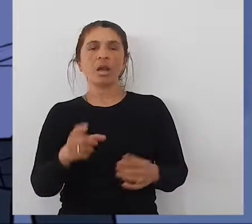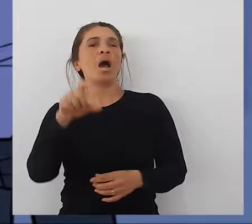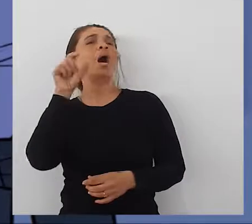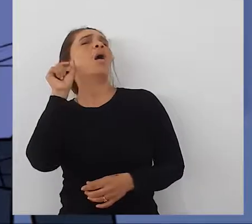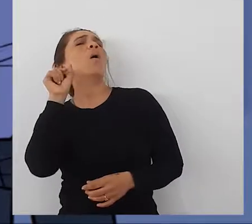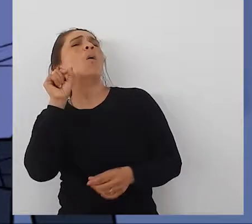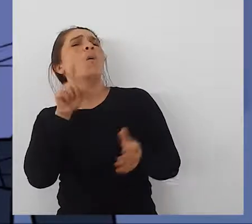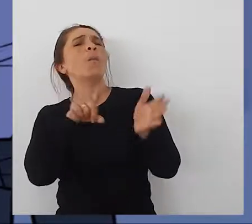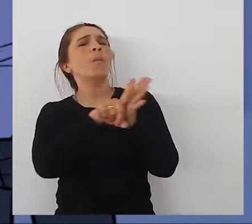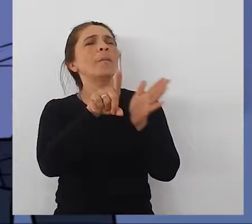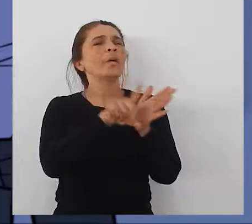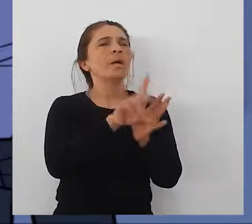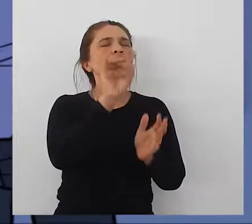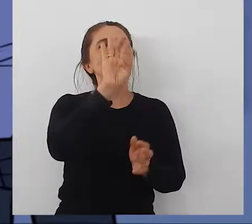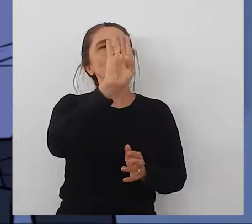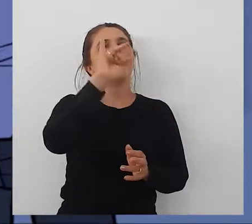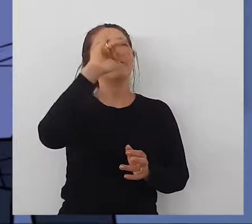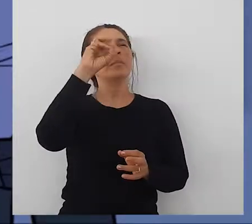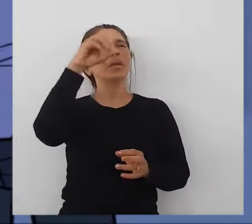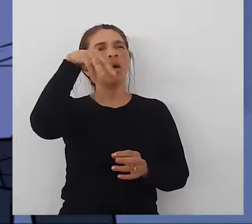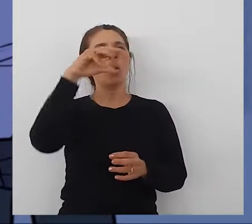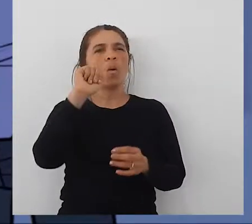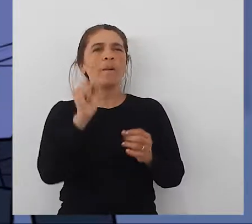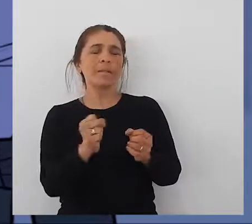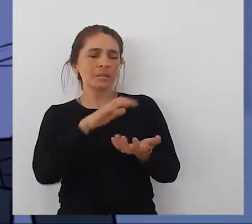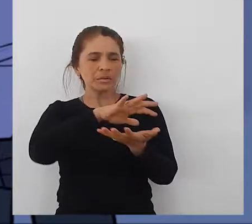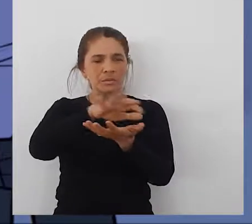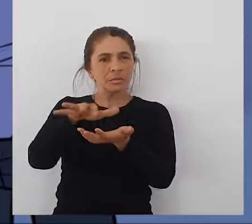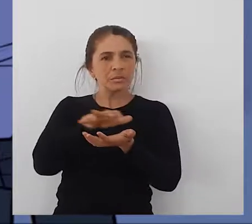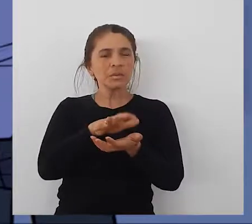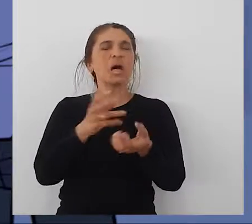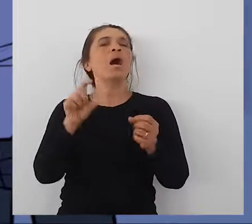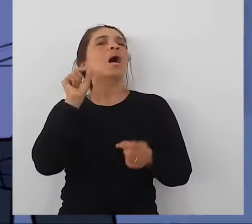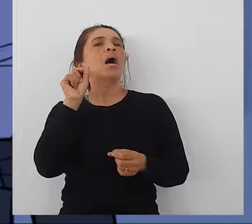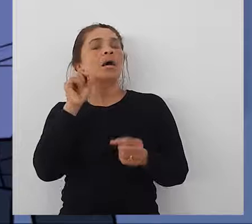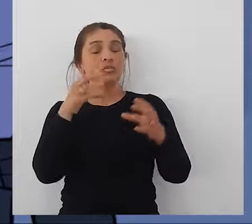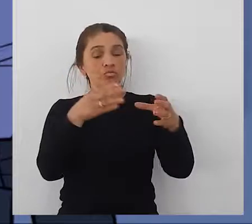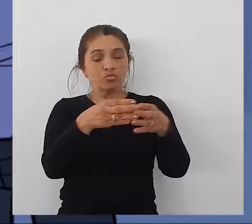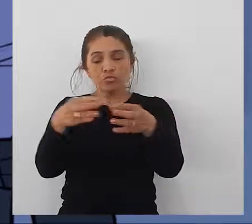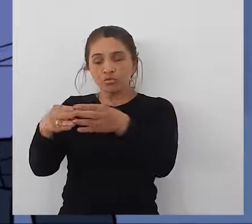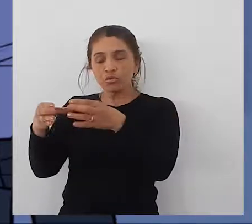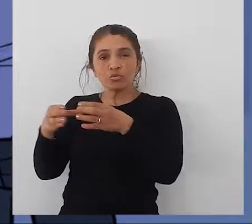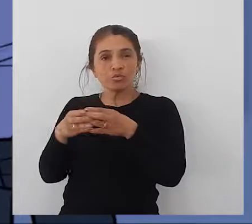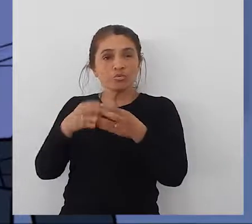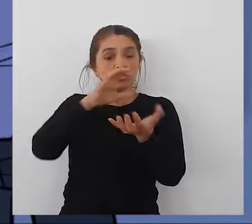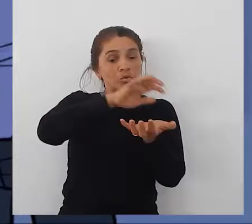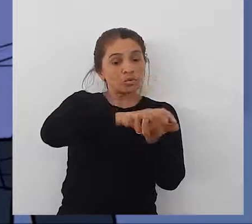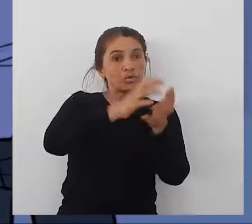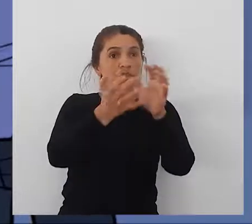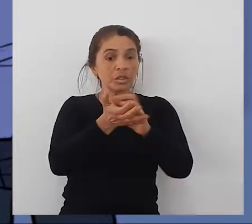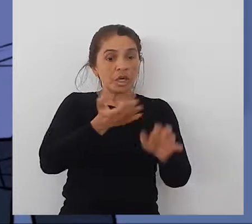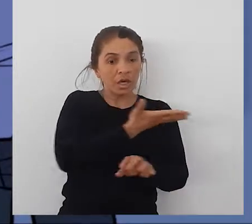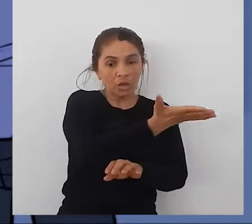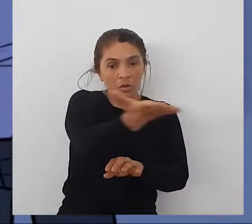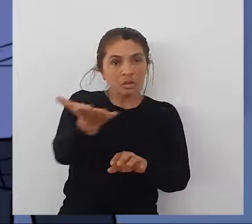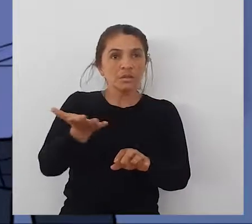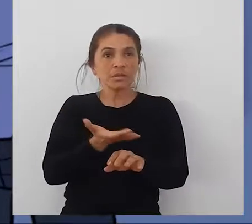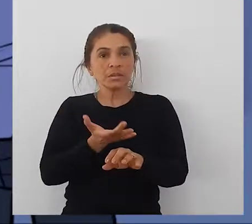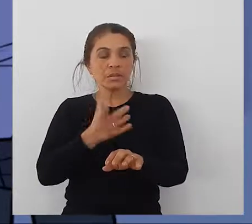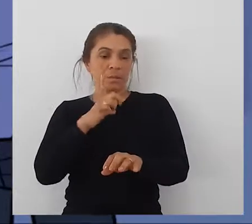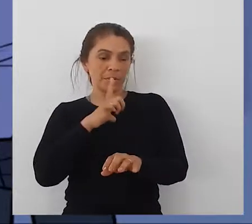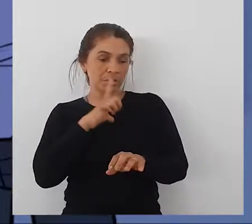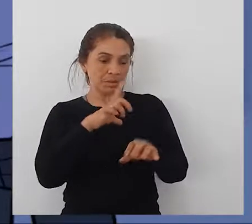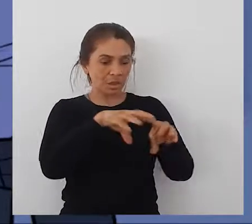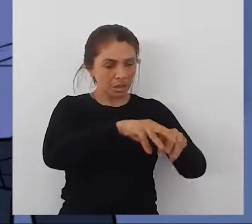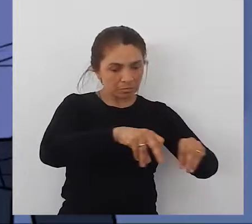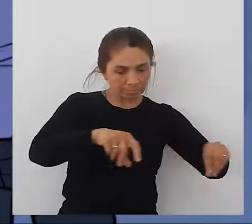O que são biomas? Bioma, pessoal, é um conjunto de ecossistemas terrestres em que